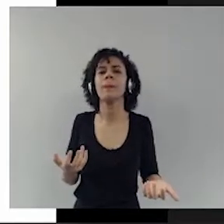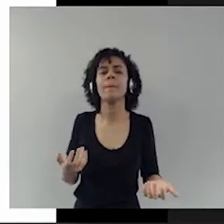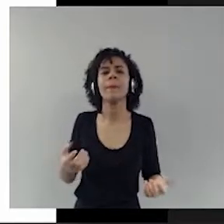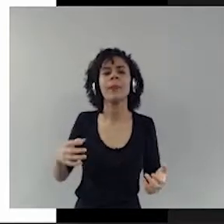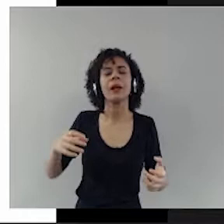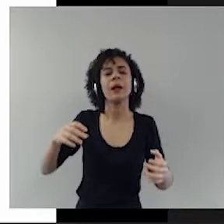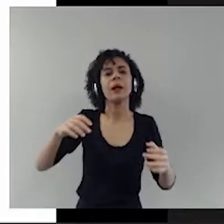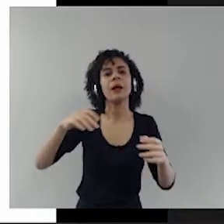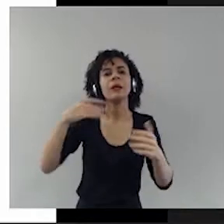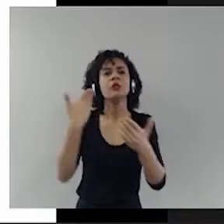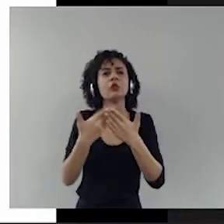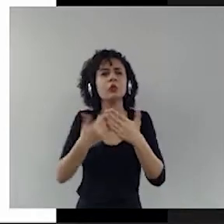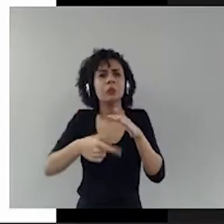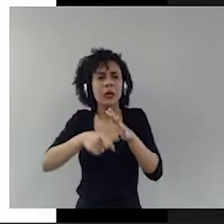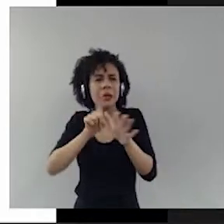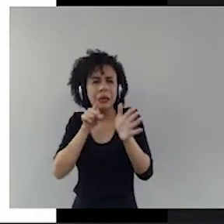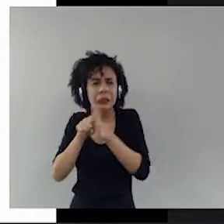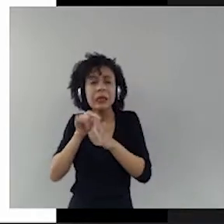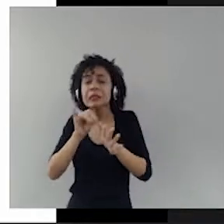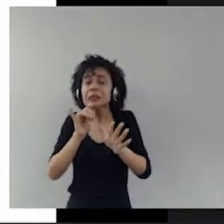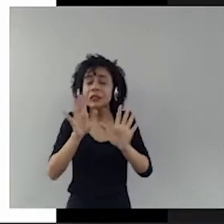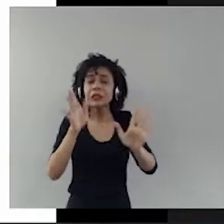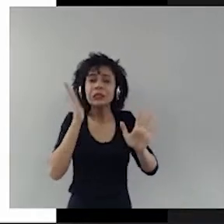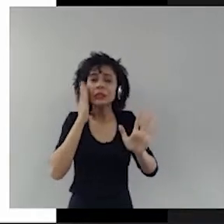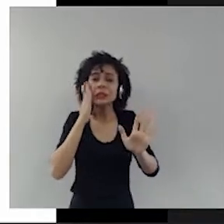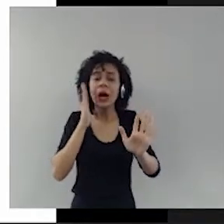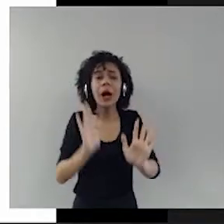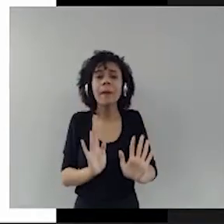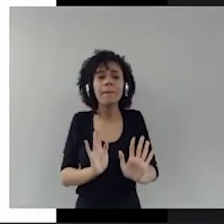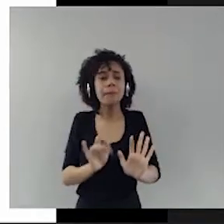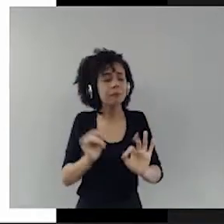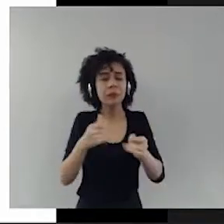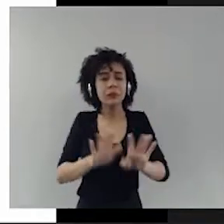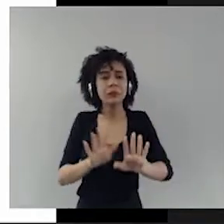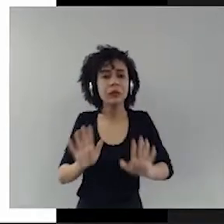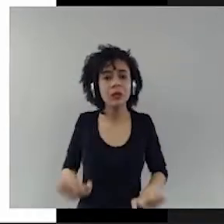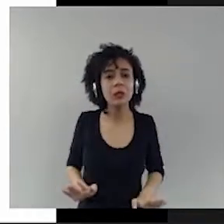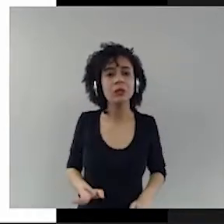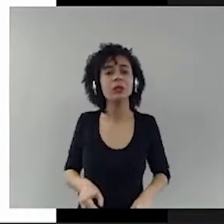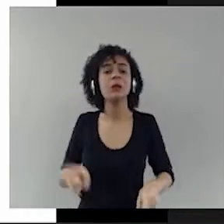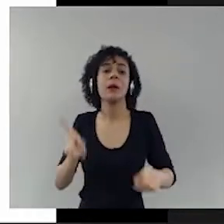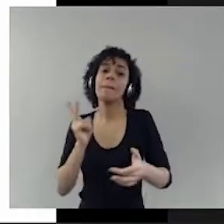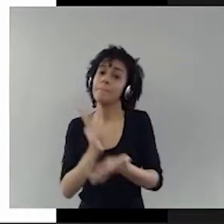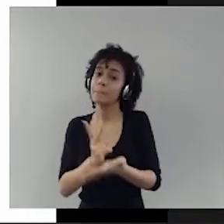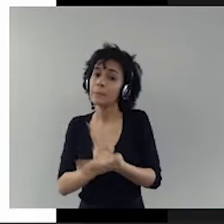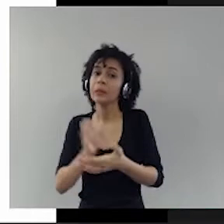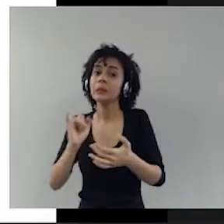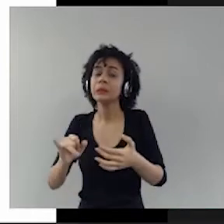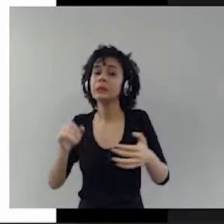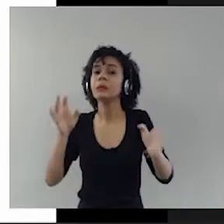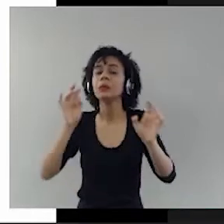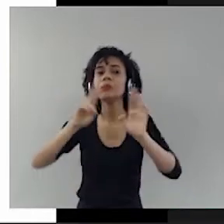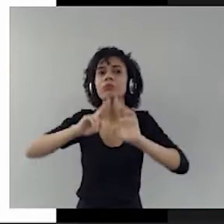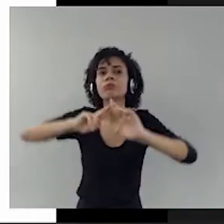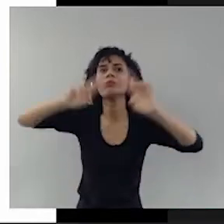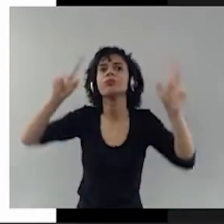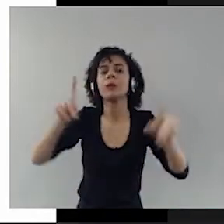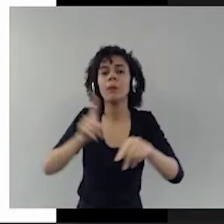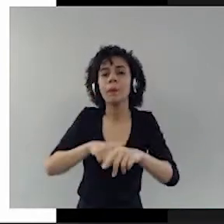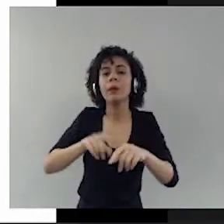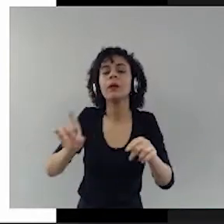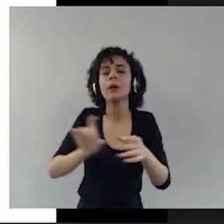estudos preliminares se o objeto for comum são dispensados mesmo em situações excepcionais